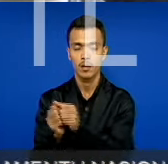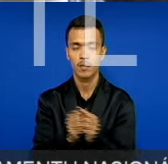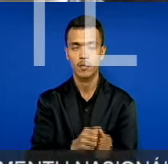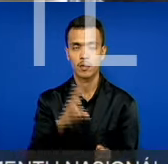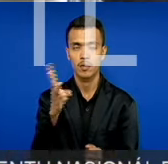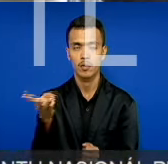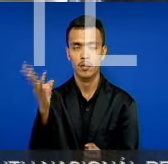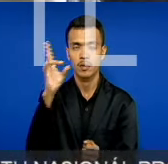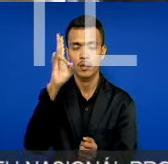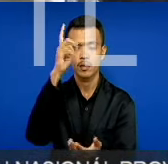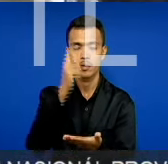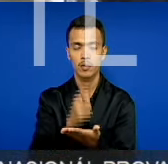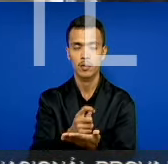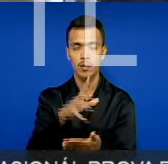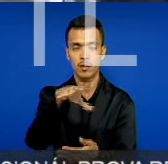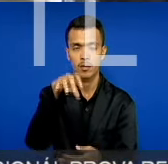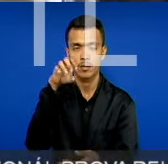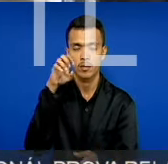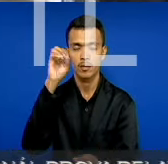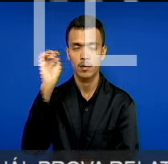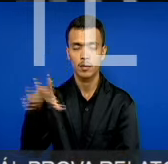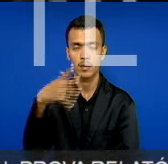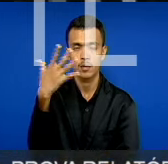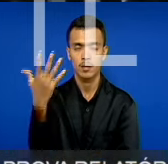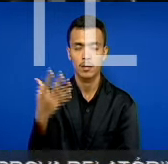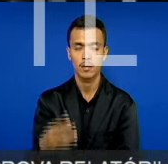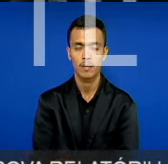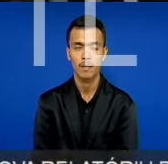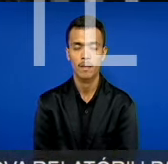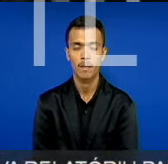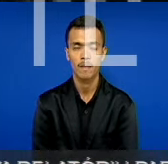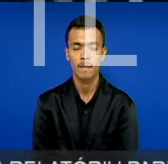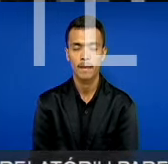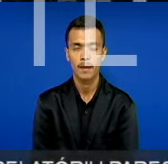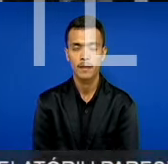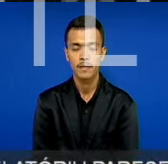nulu resinghitu atus lima sanulu resinen. Juvenal da Silva, ba RTL.